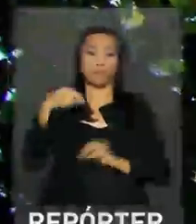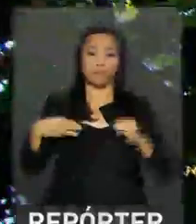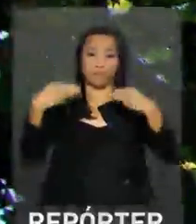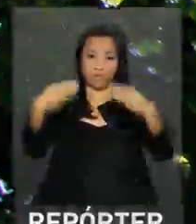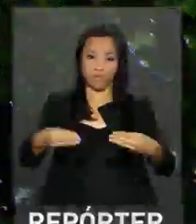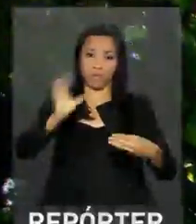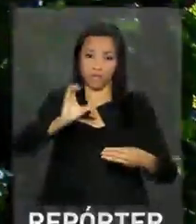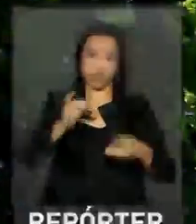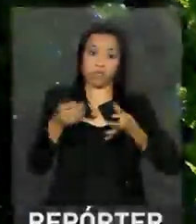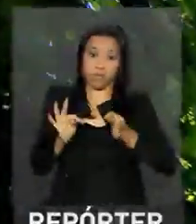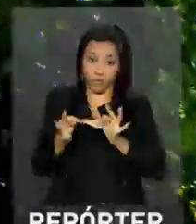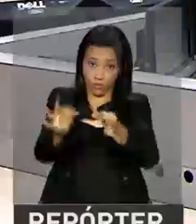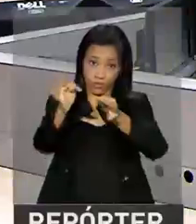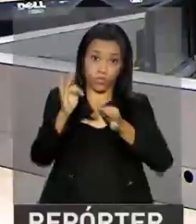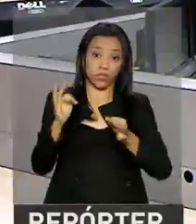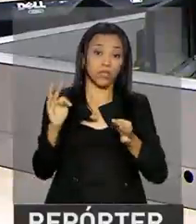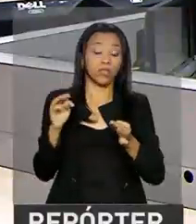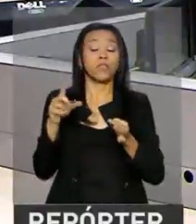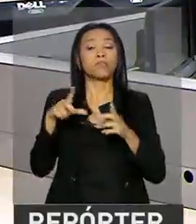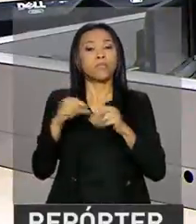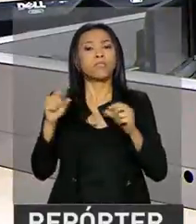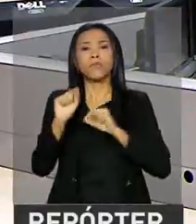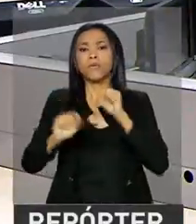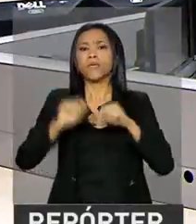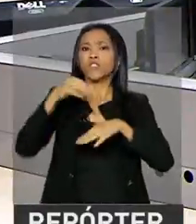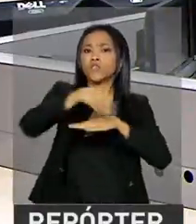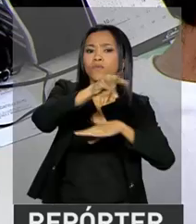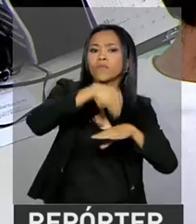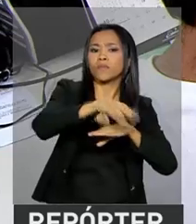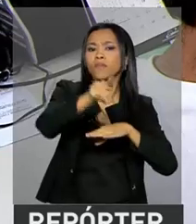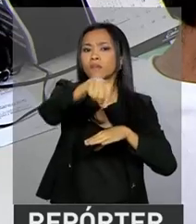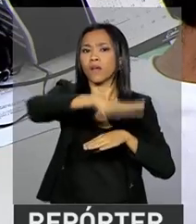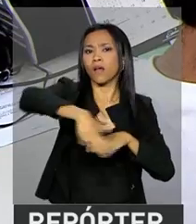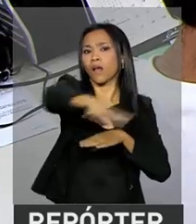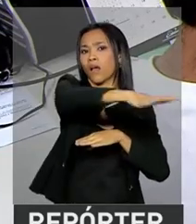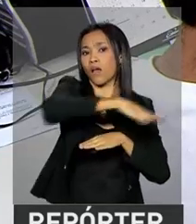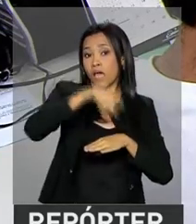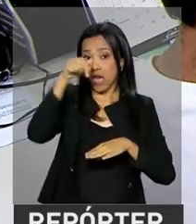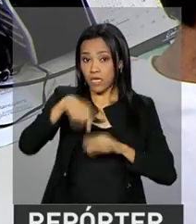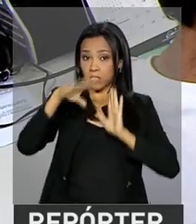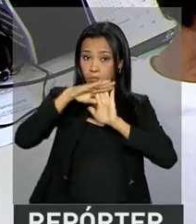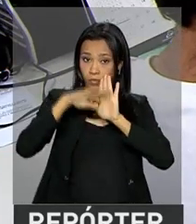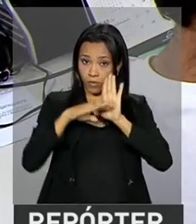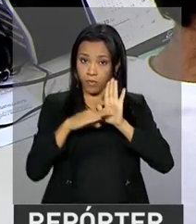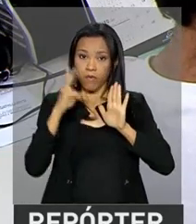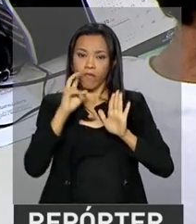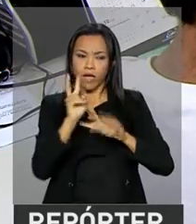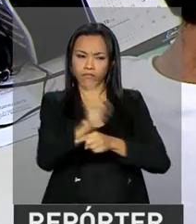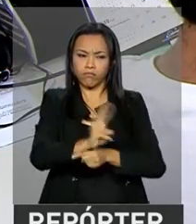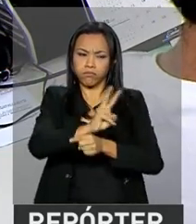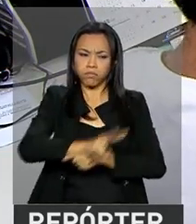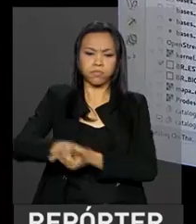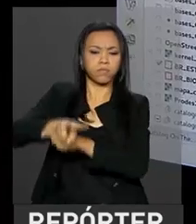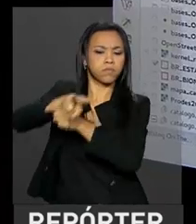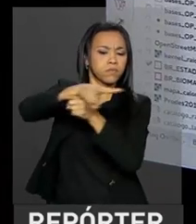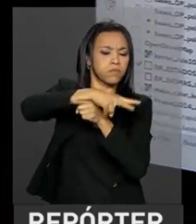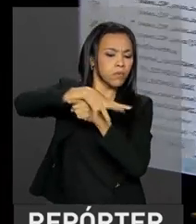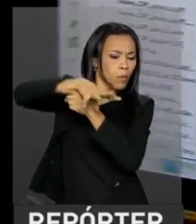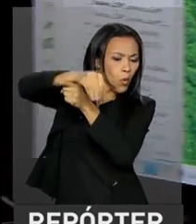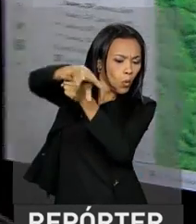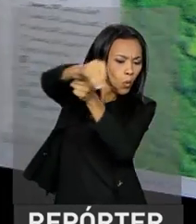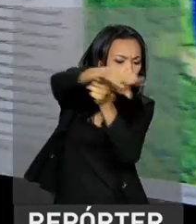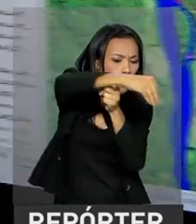inovações e comunicações divulgar os dados da região o programa Vai monitorar o desmatamento do serrado e